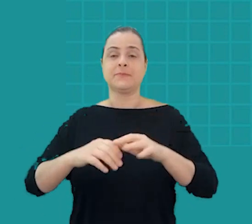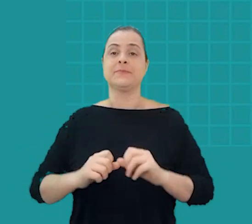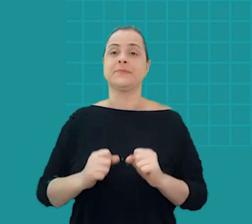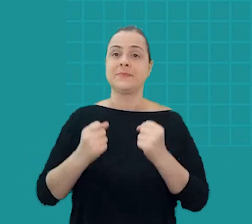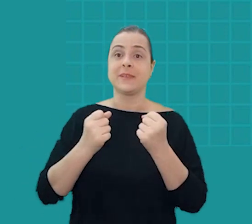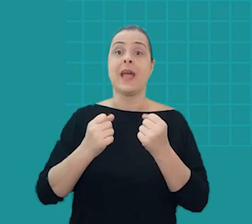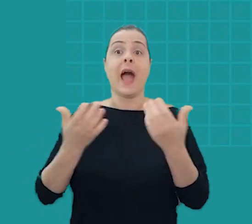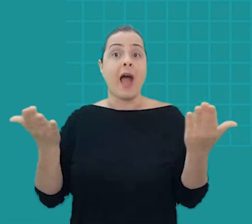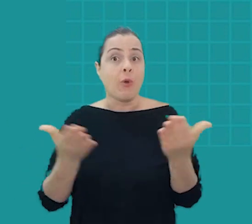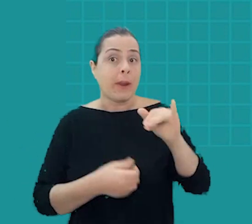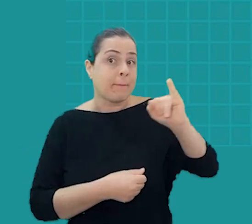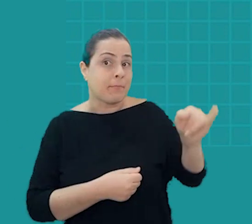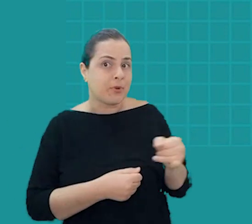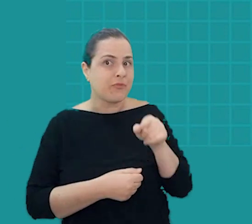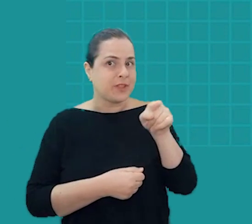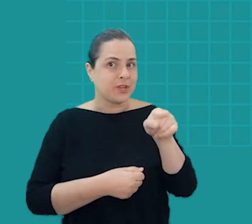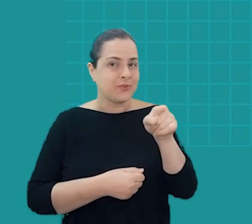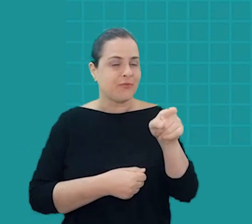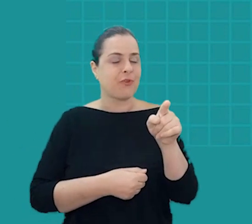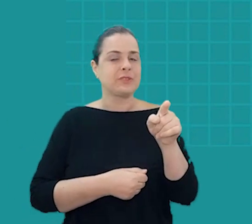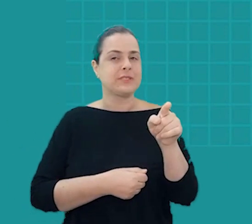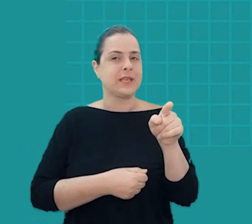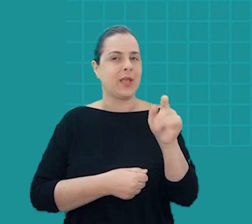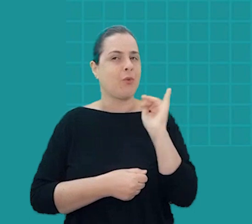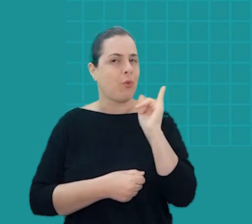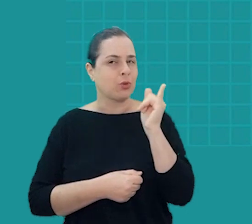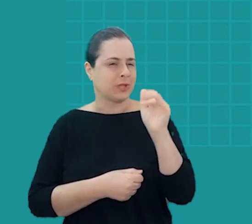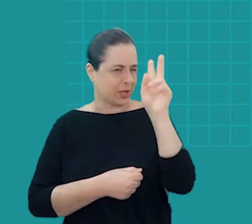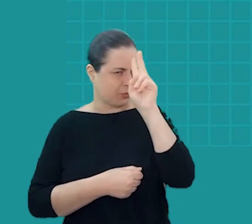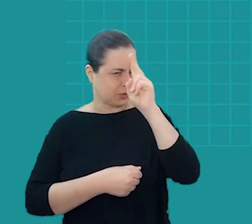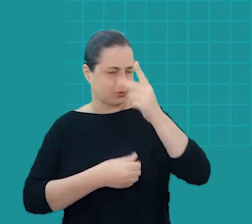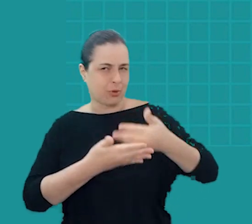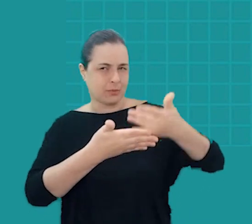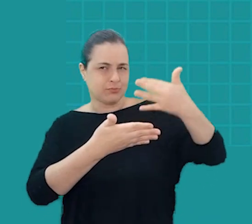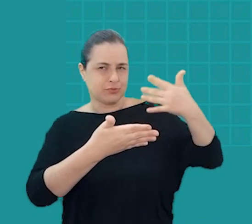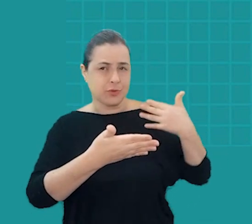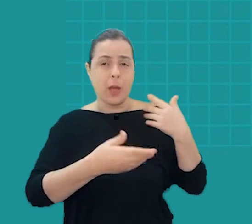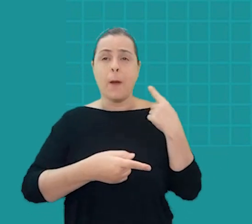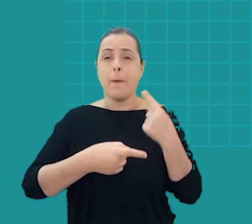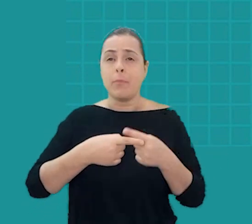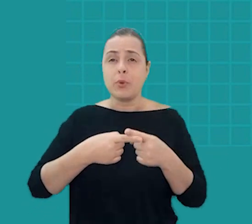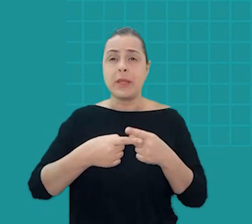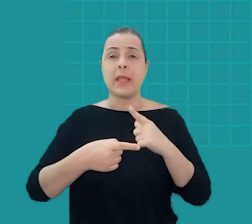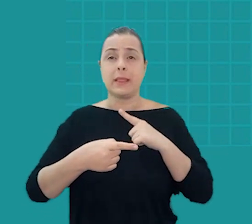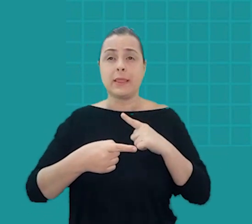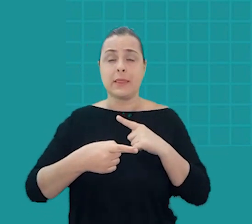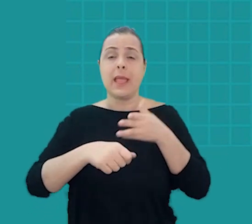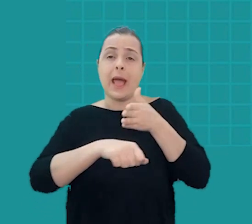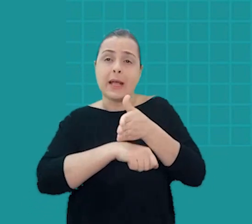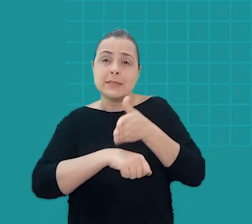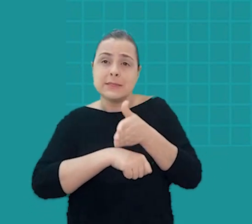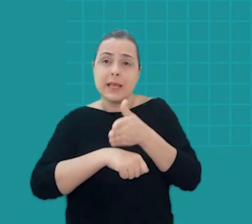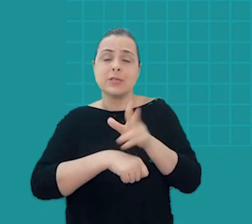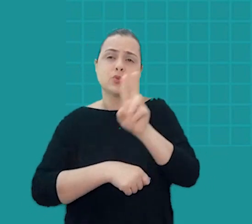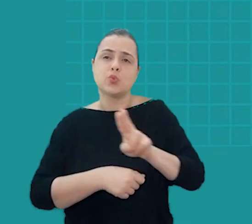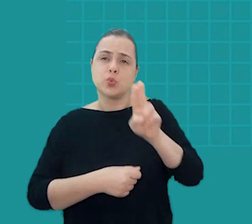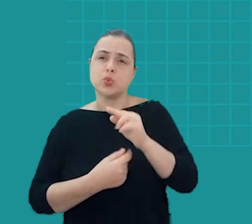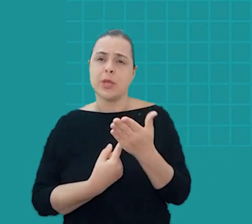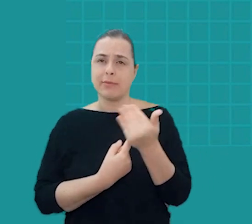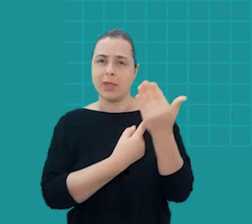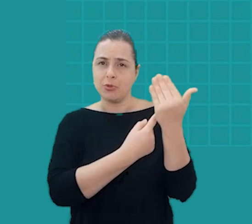essa fase aí da tua narrativa, queria perguntar, porque o acesso à tecnologia é fundamental e é muito